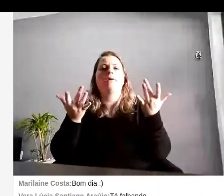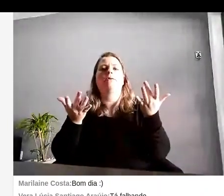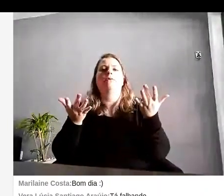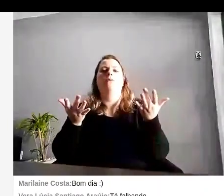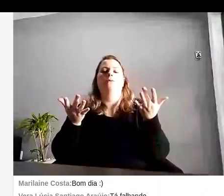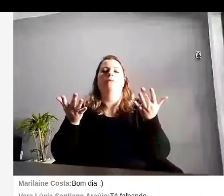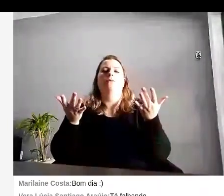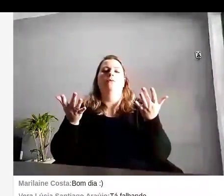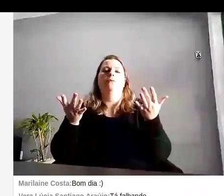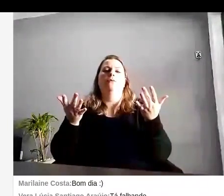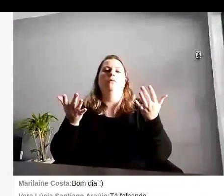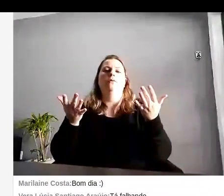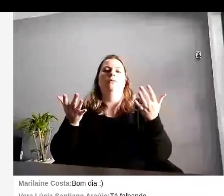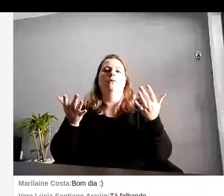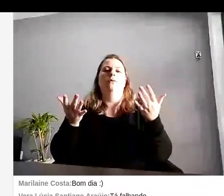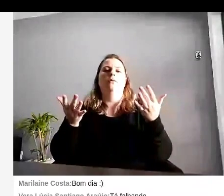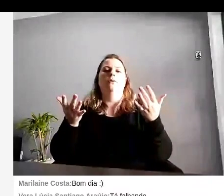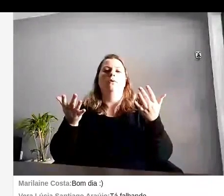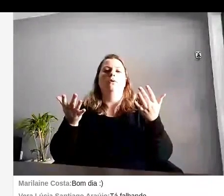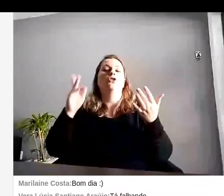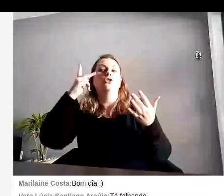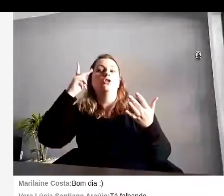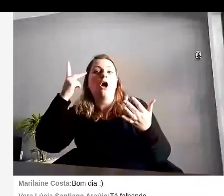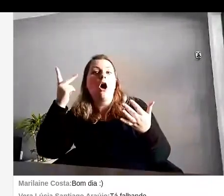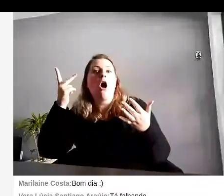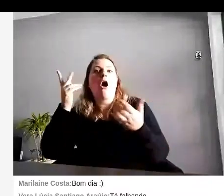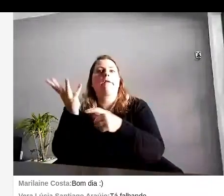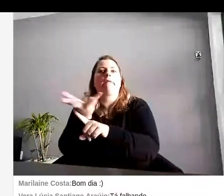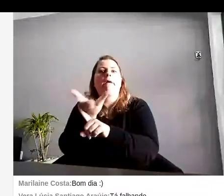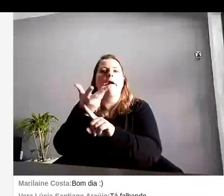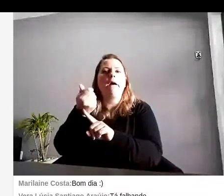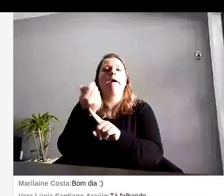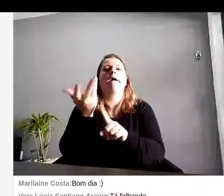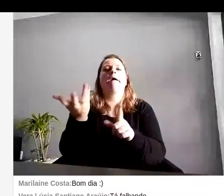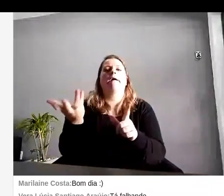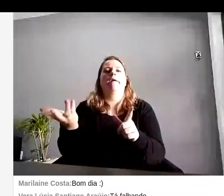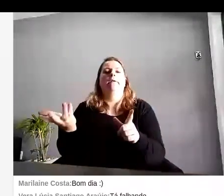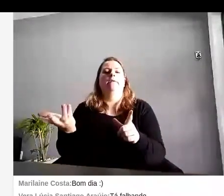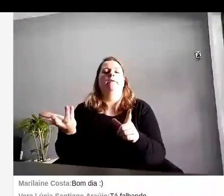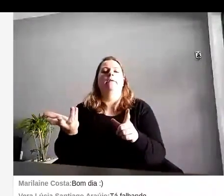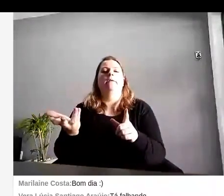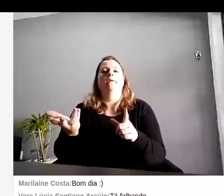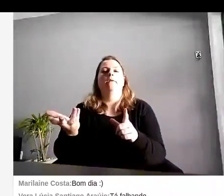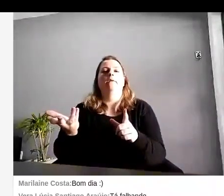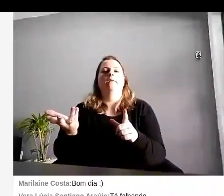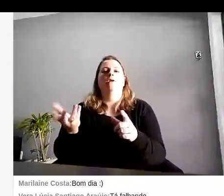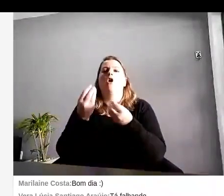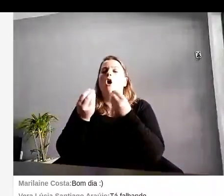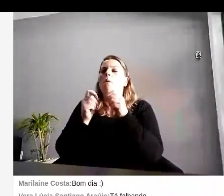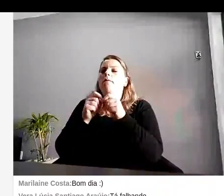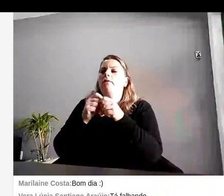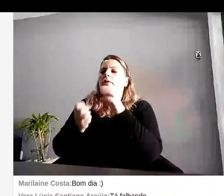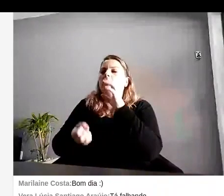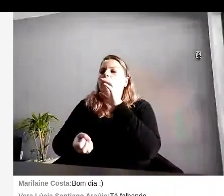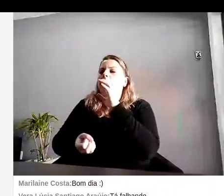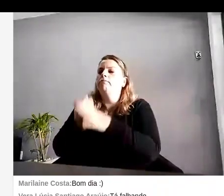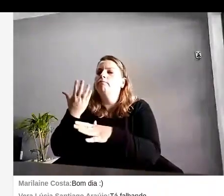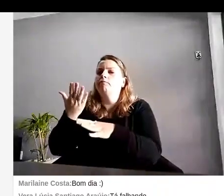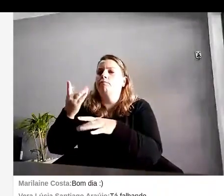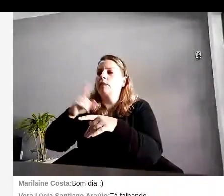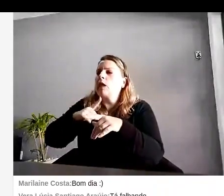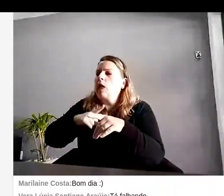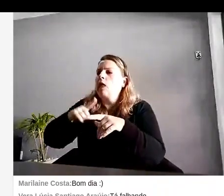estudamos a história da arte para fazer audiodescrição de produtos artísticos, de obras de arte e de instalações